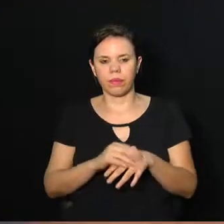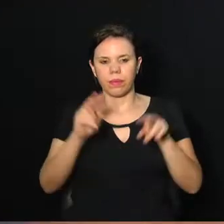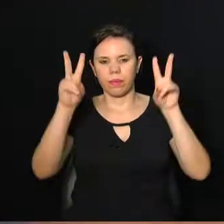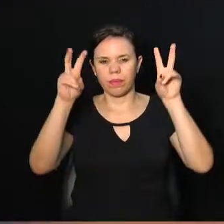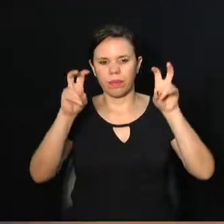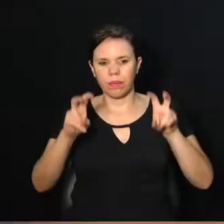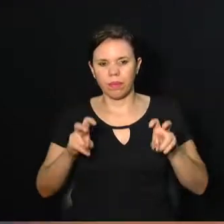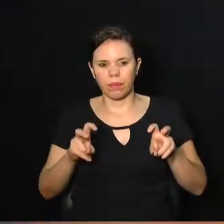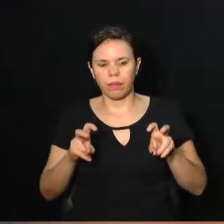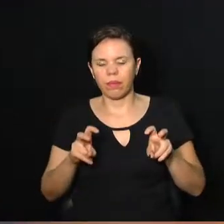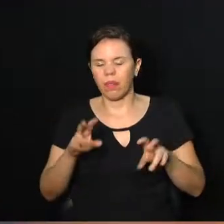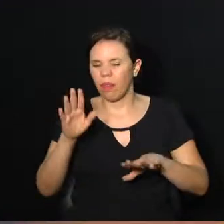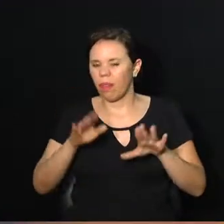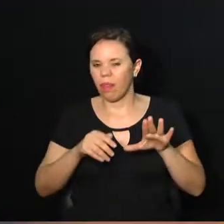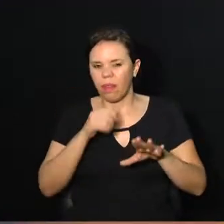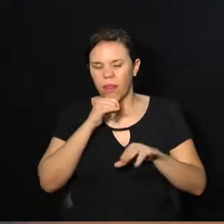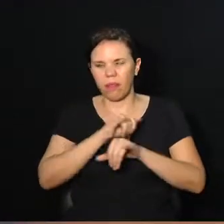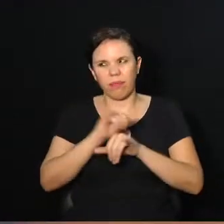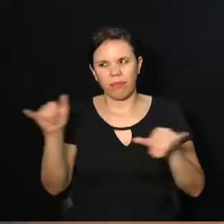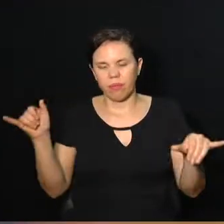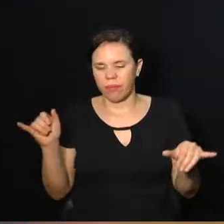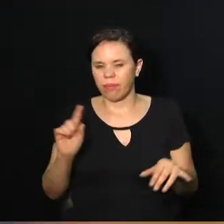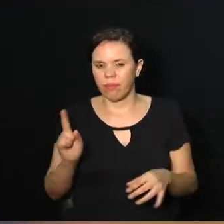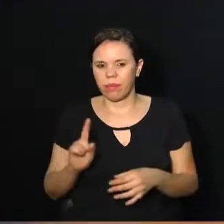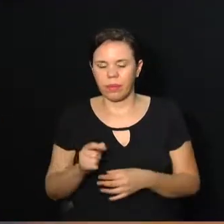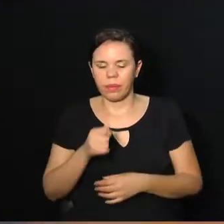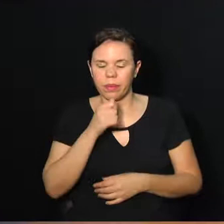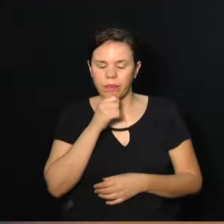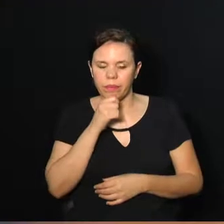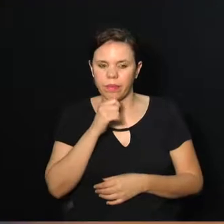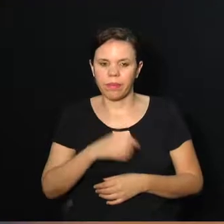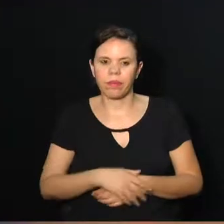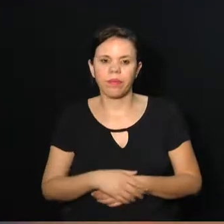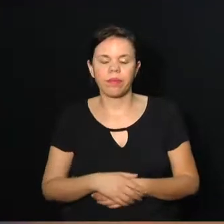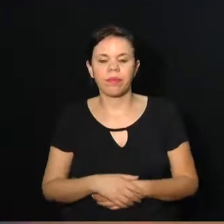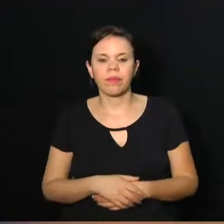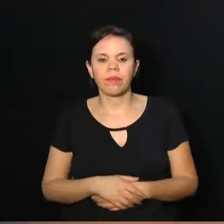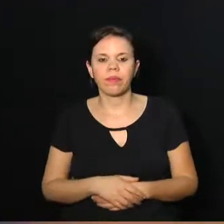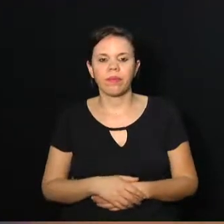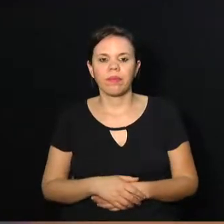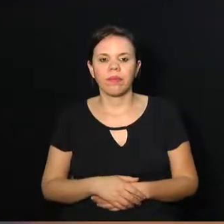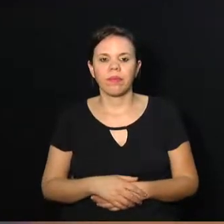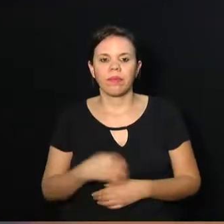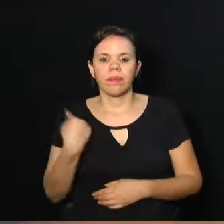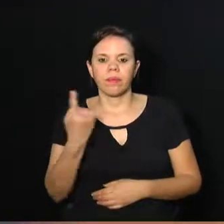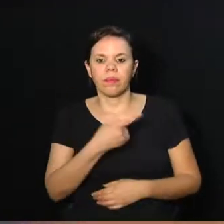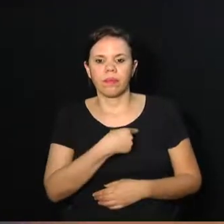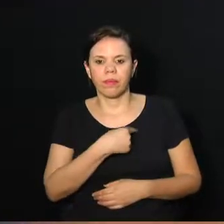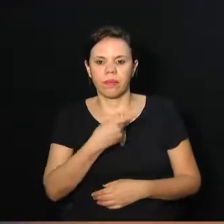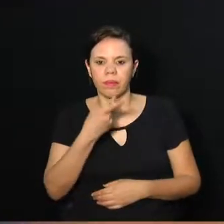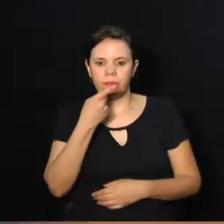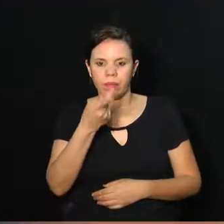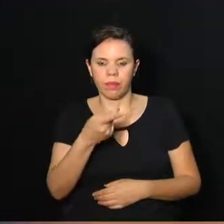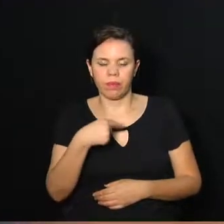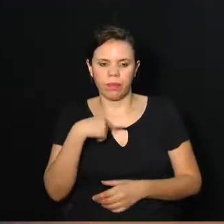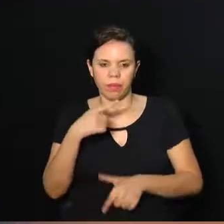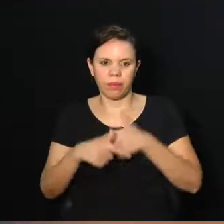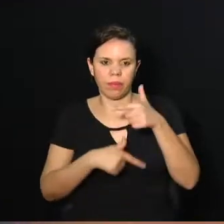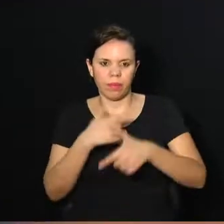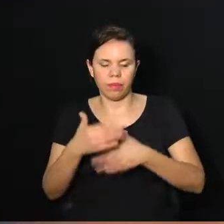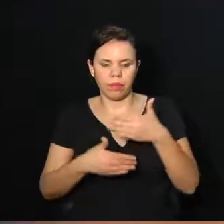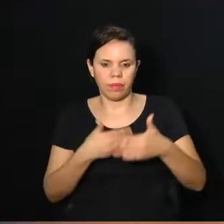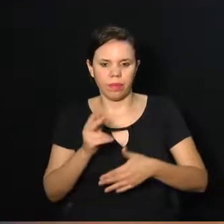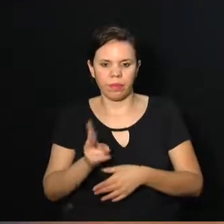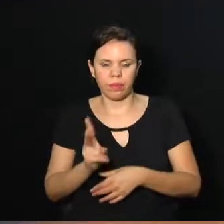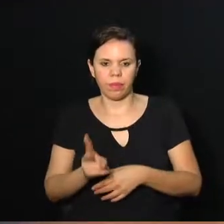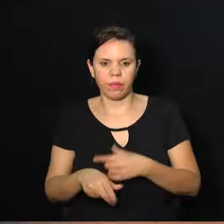nem é tão abordado, né, e para a gente falar, né, da nossa rotina, né,